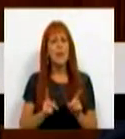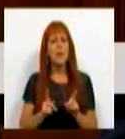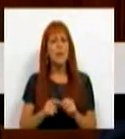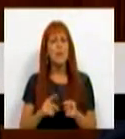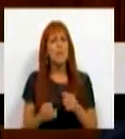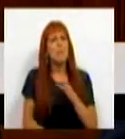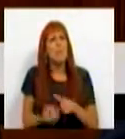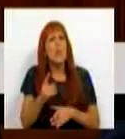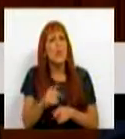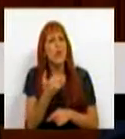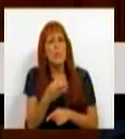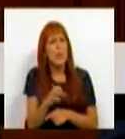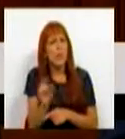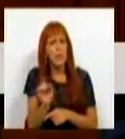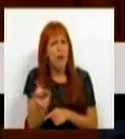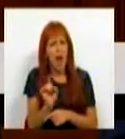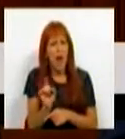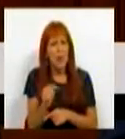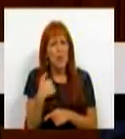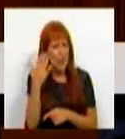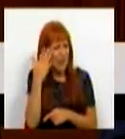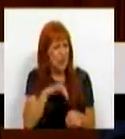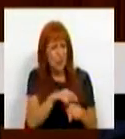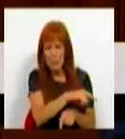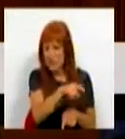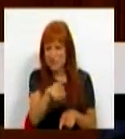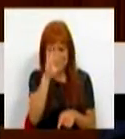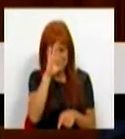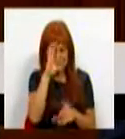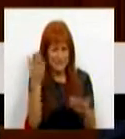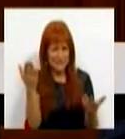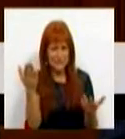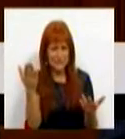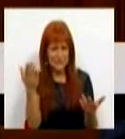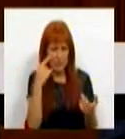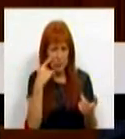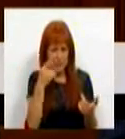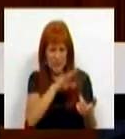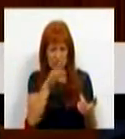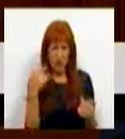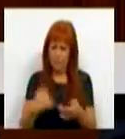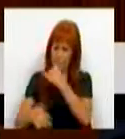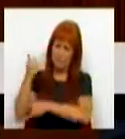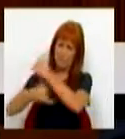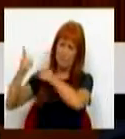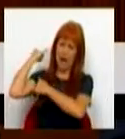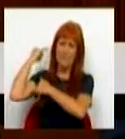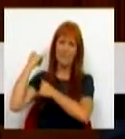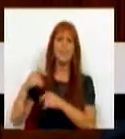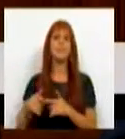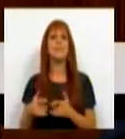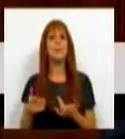cuja origem não é em 2008. Penso que os senhores deputados terão esse conhecimento. Vem de trás